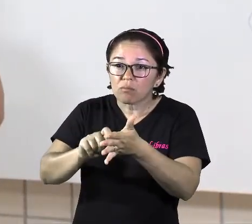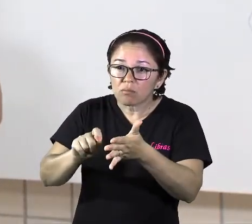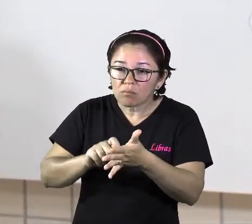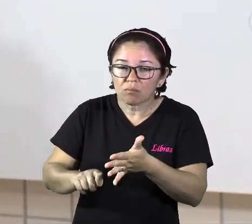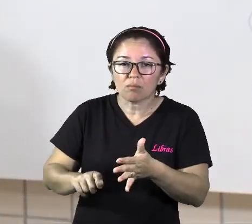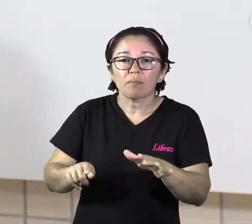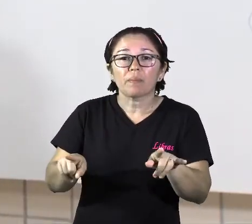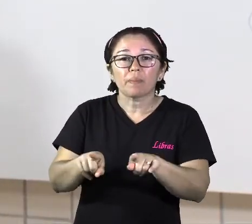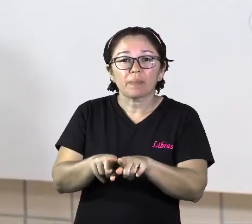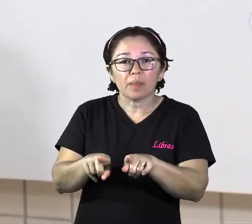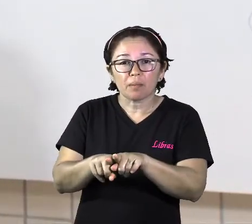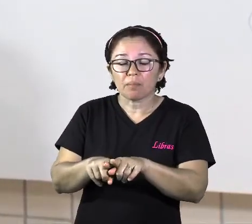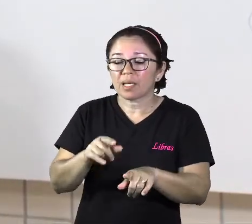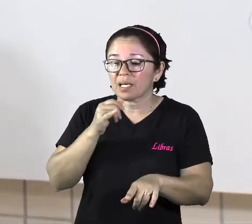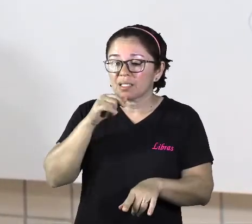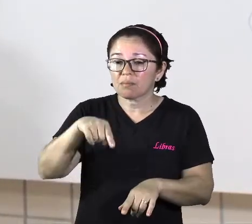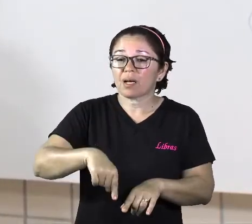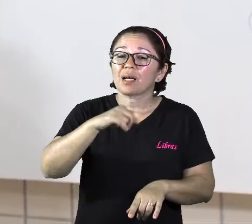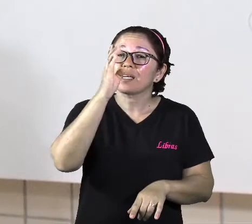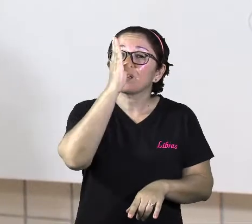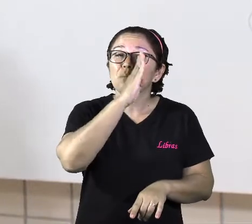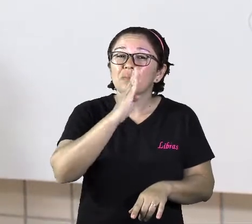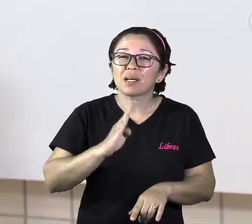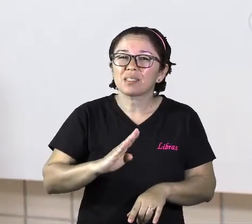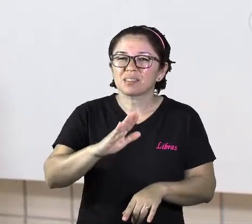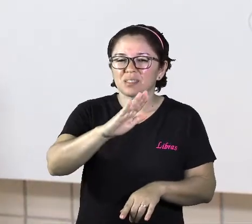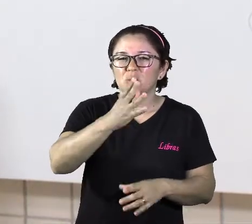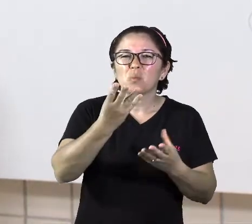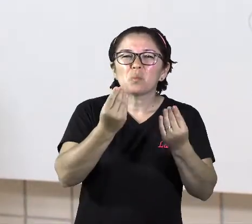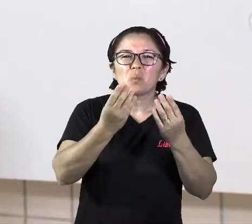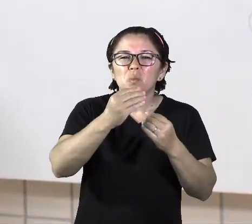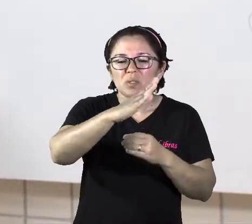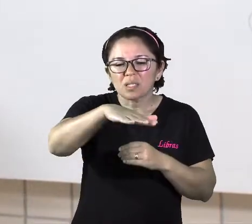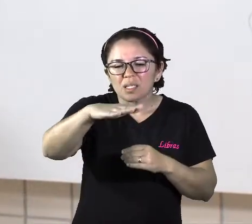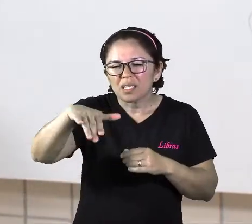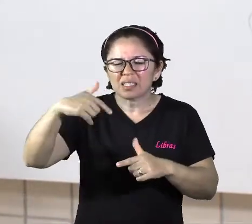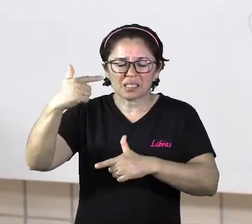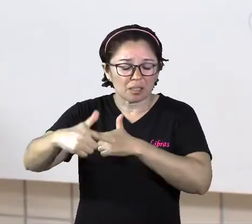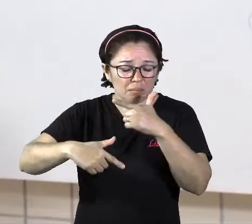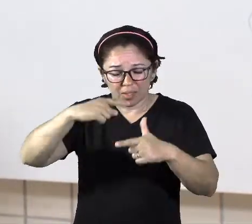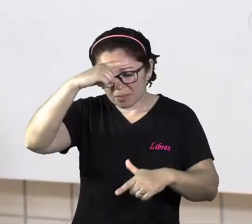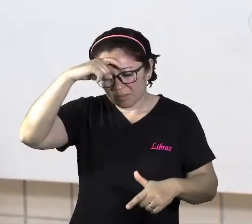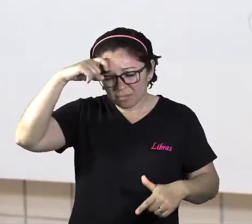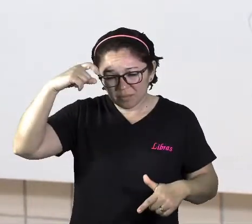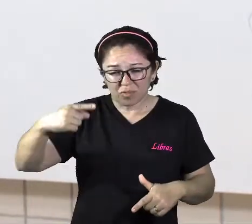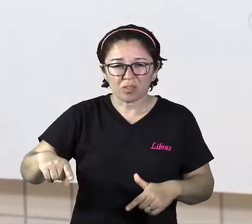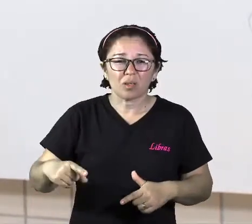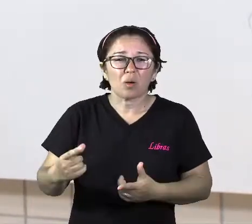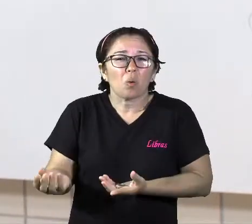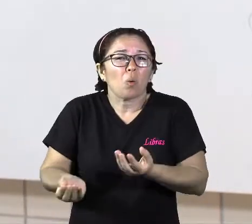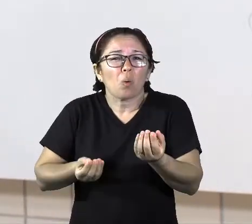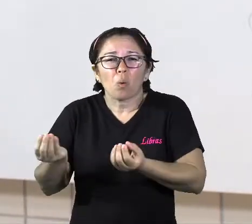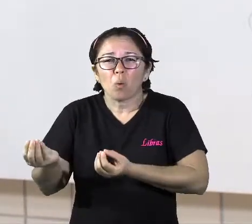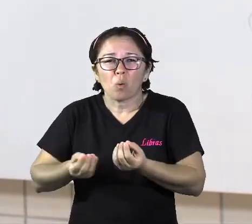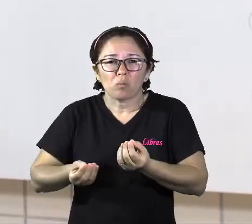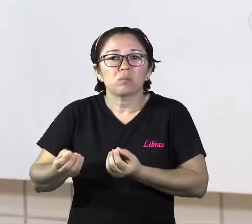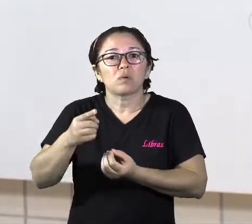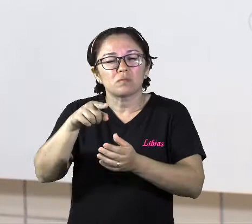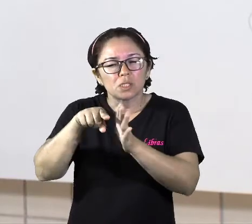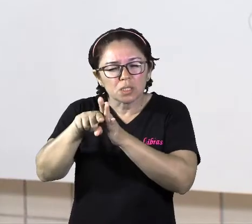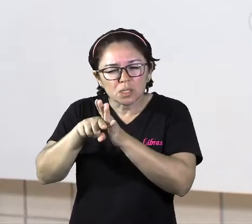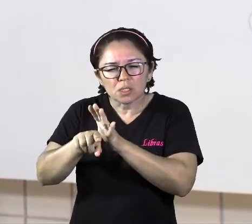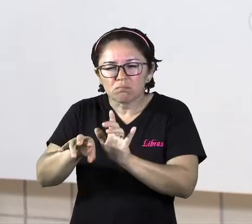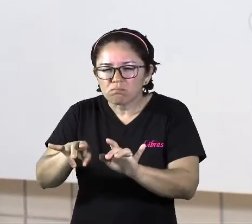nosso país. Como é que é visto essa exploração sexual no nosso país e o trabalho infantil também.